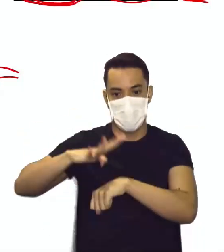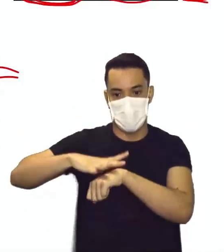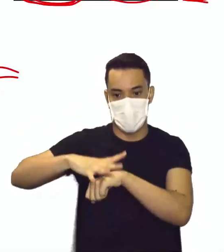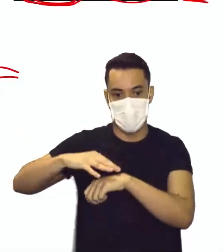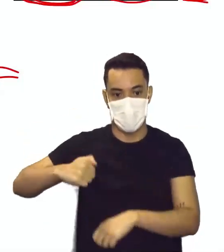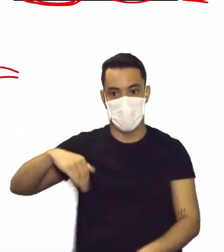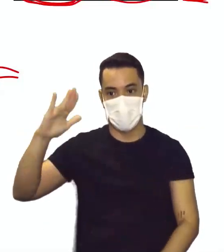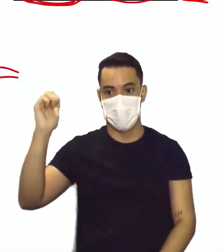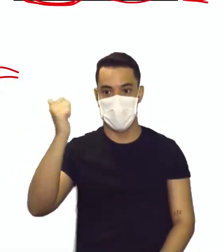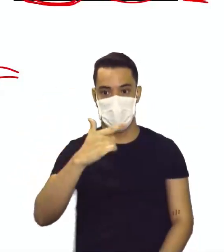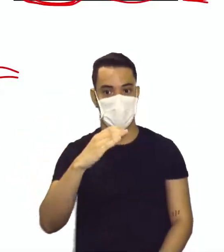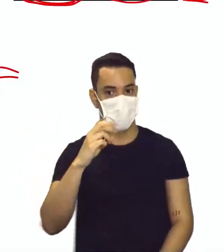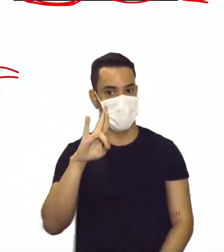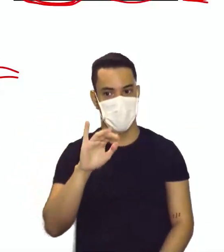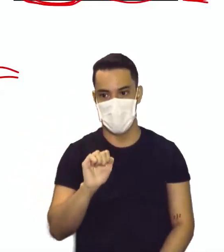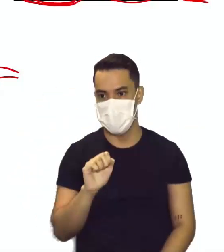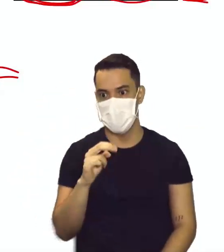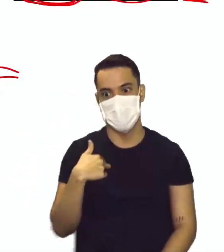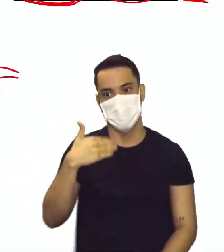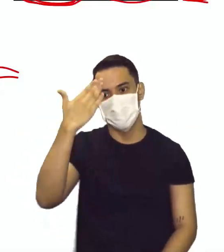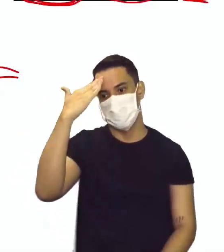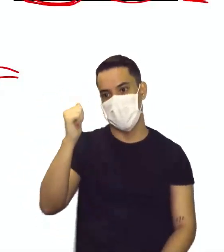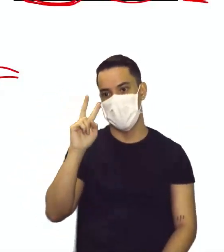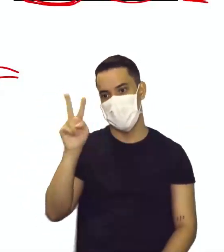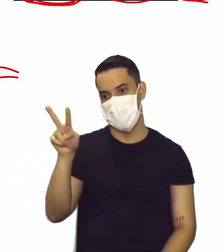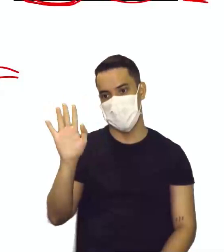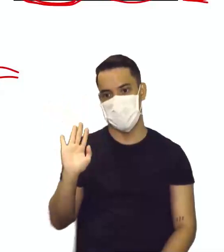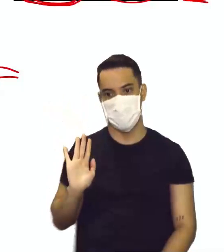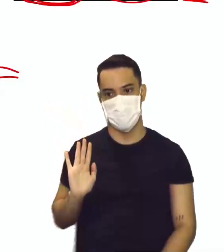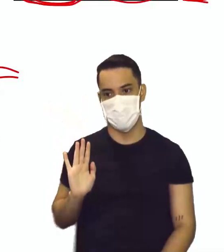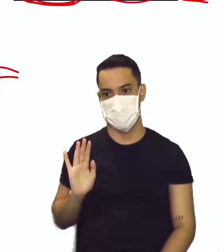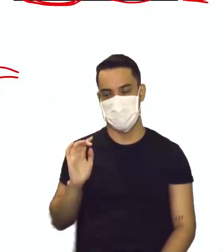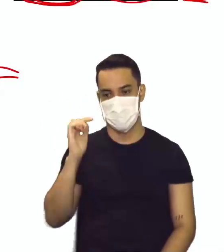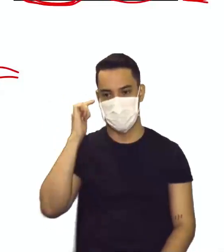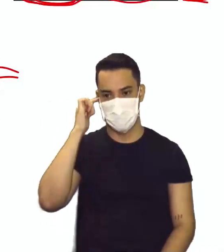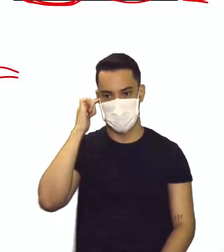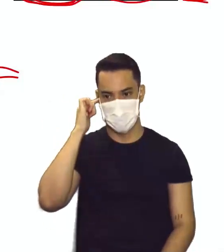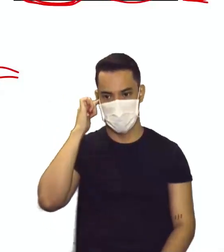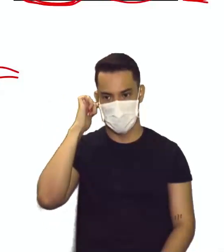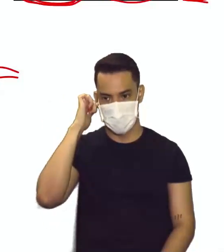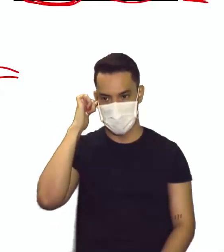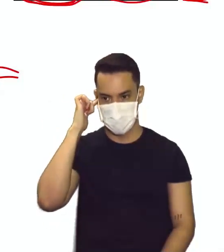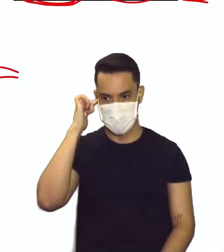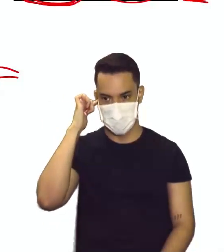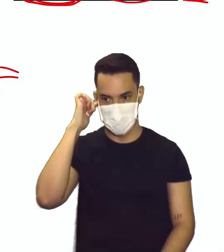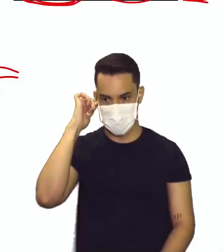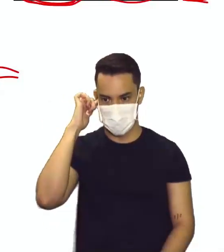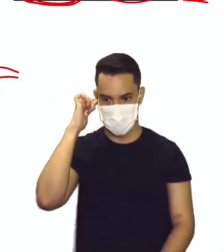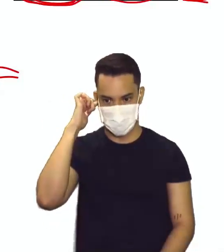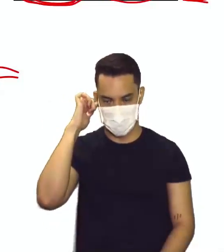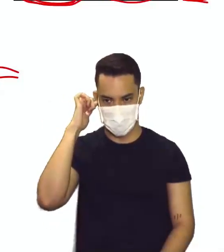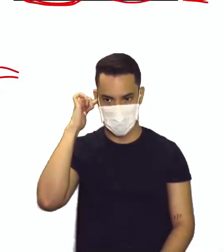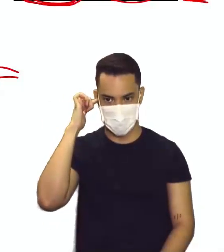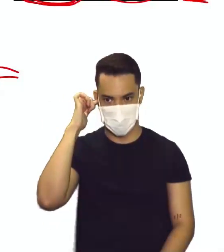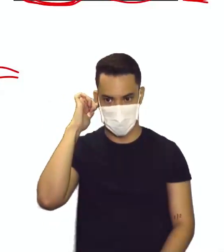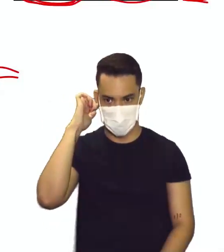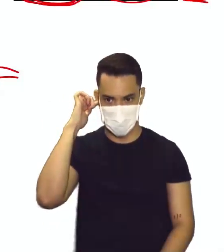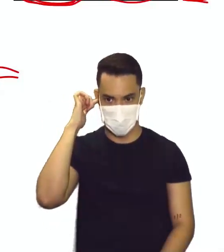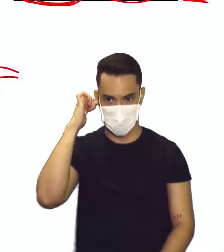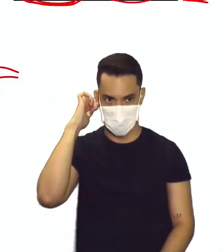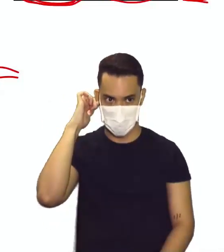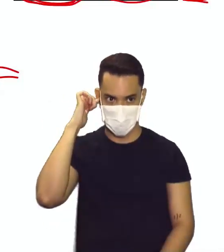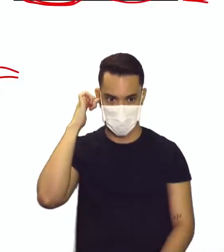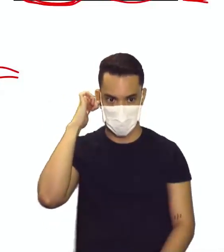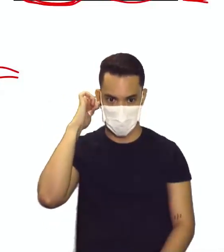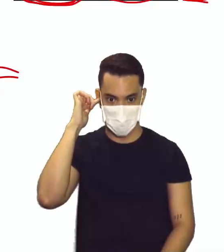a do cobre. Pessoal, a gente olha pelo valor aqui, tá? Essa condutividade aqui, não, né? Ele